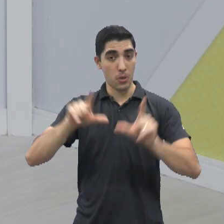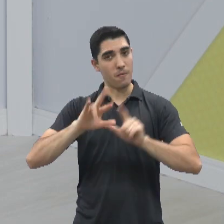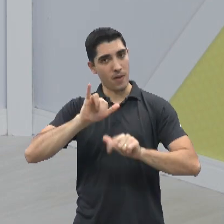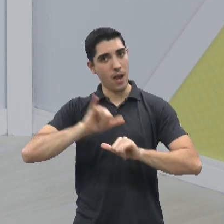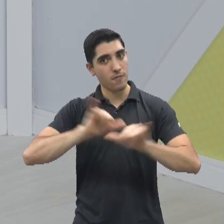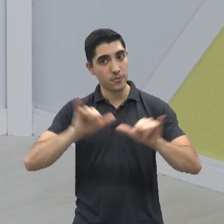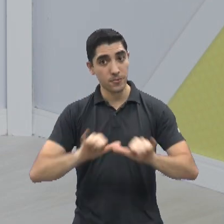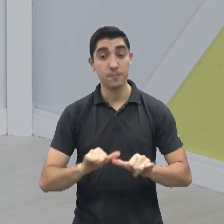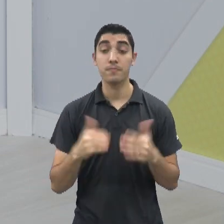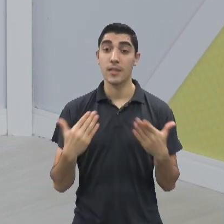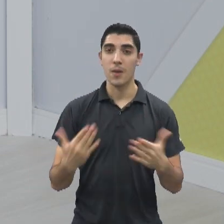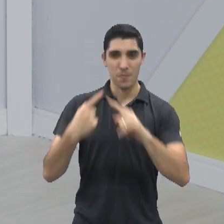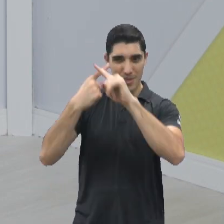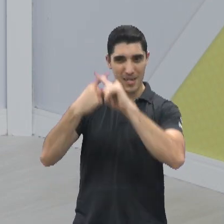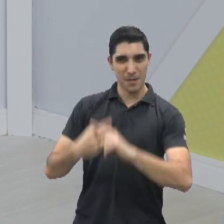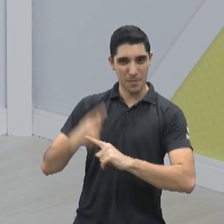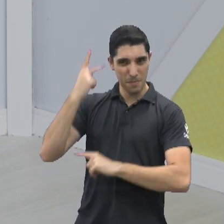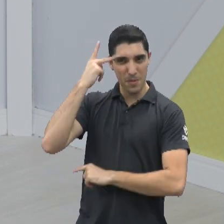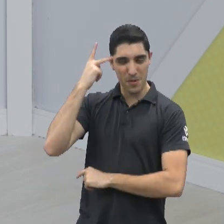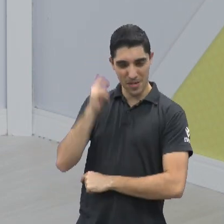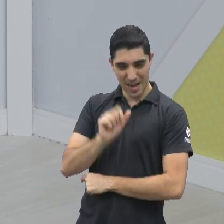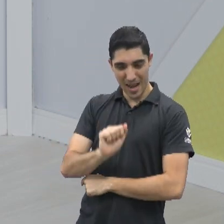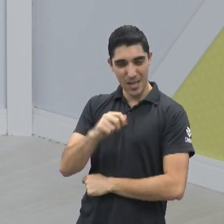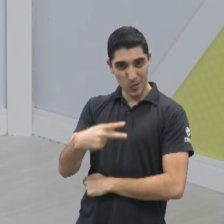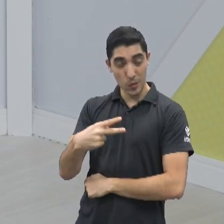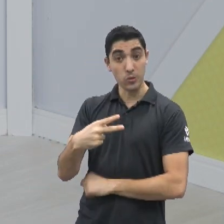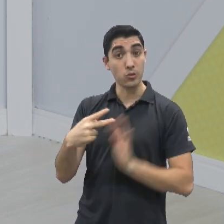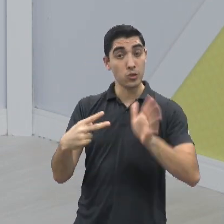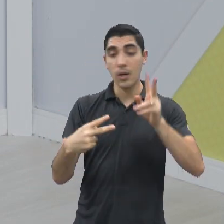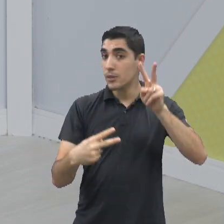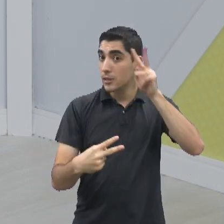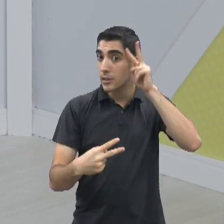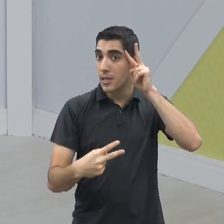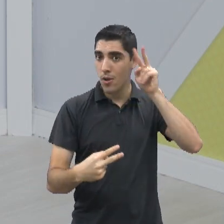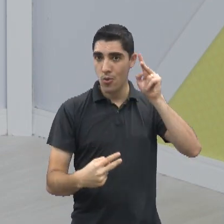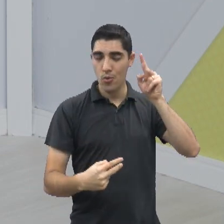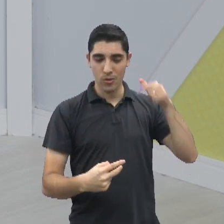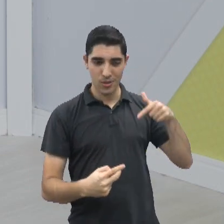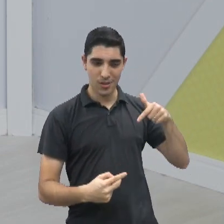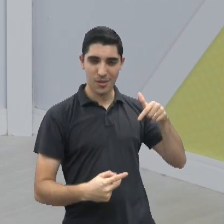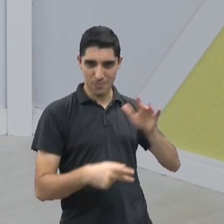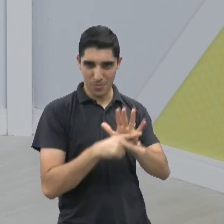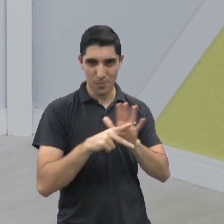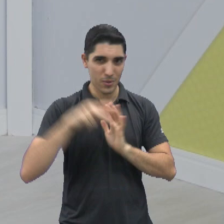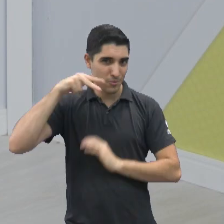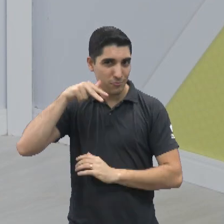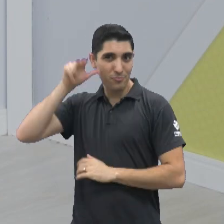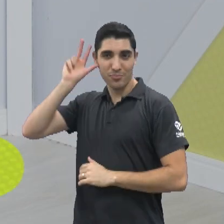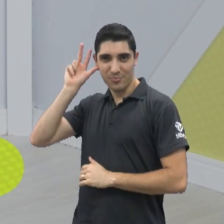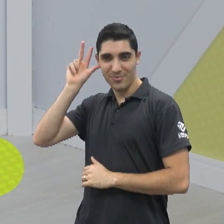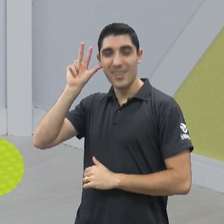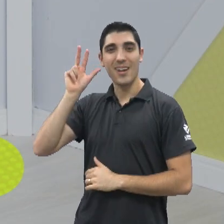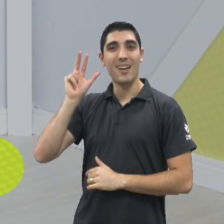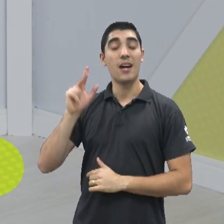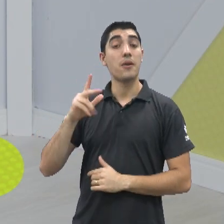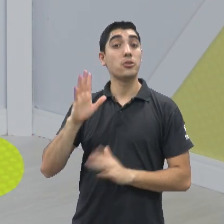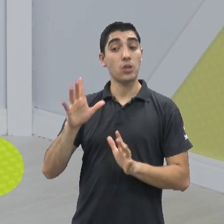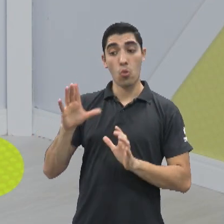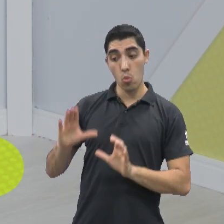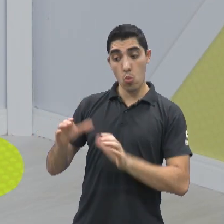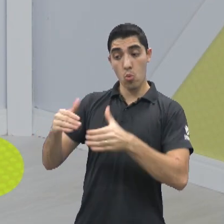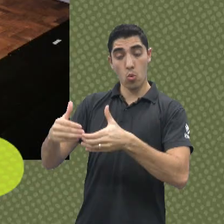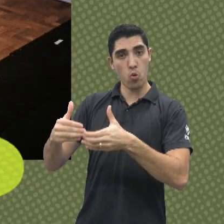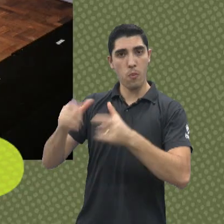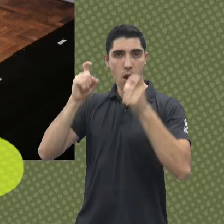de Série A2, né, sobre a Série A2, porque na segunda-feira, um pouquinho antes do Hora do Esporte começar, teve o Conselho Técnico que definiu